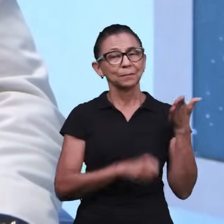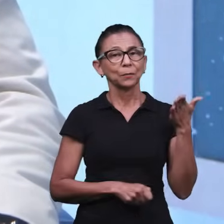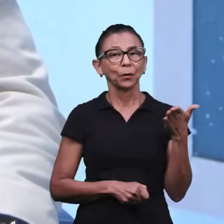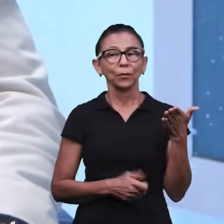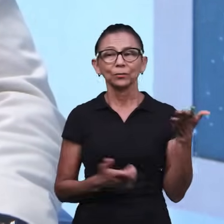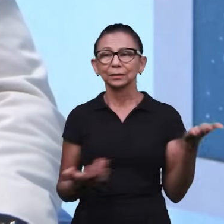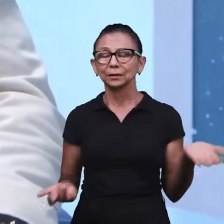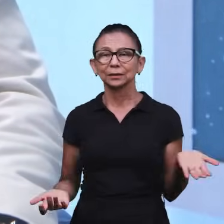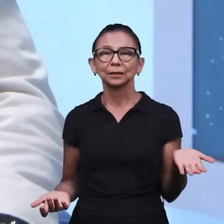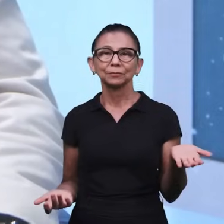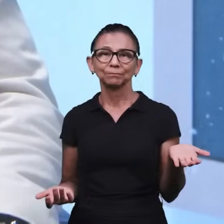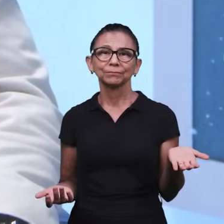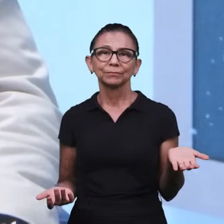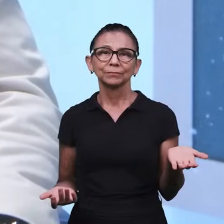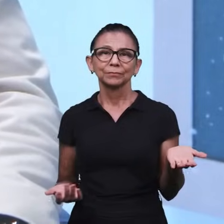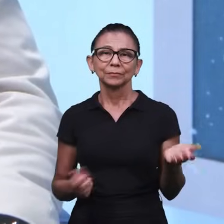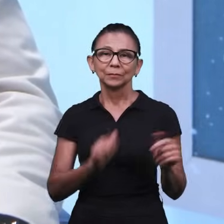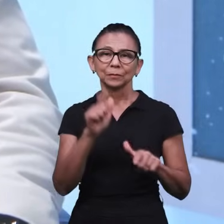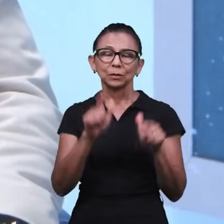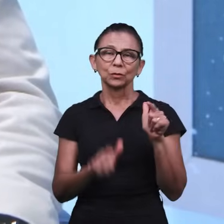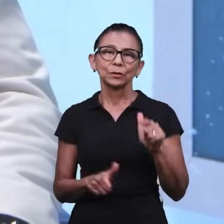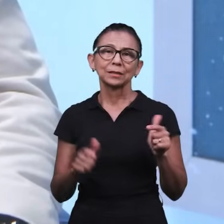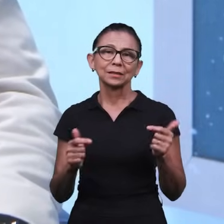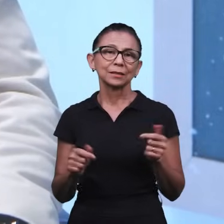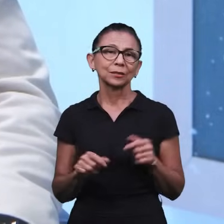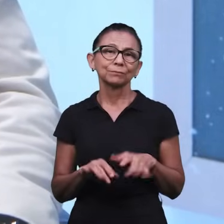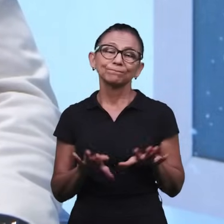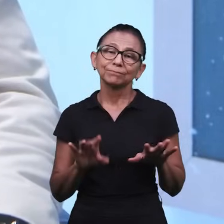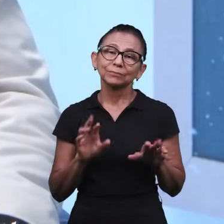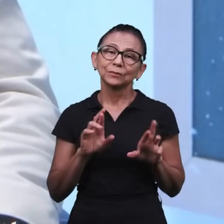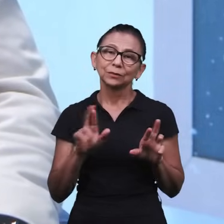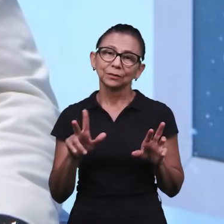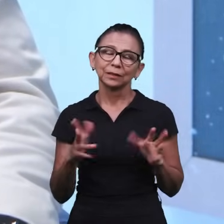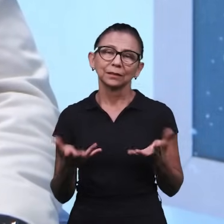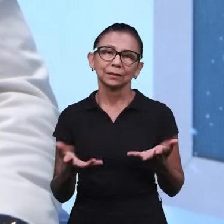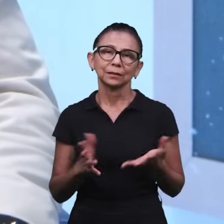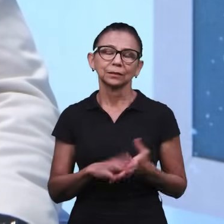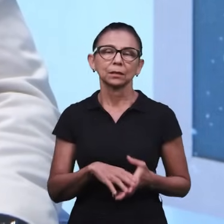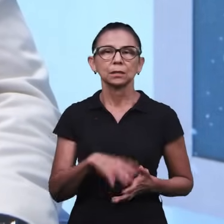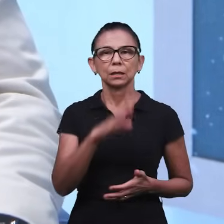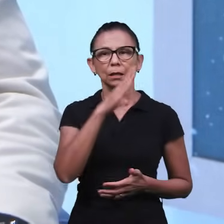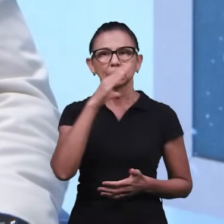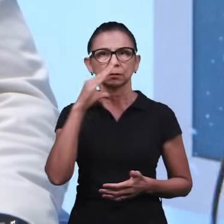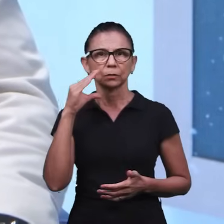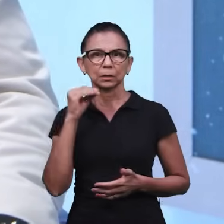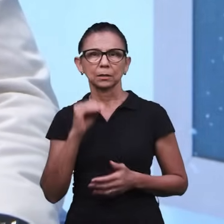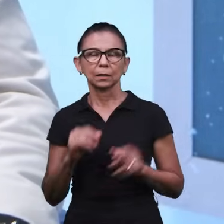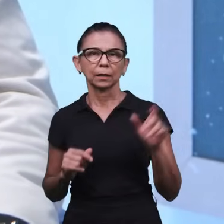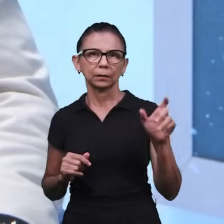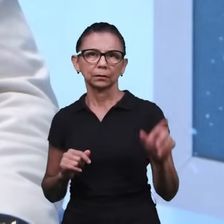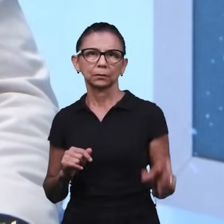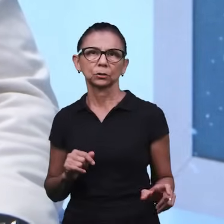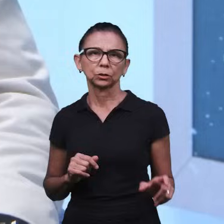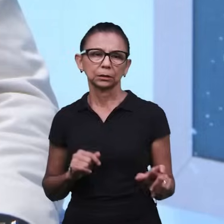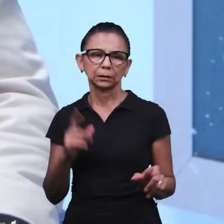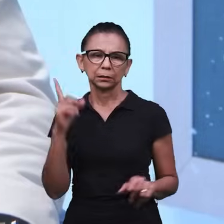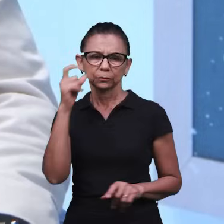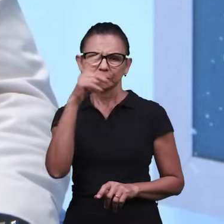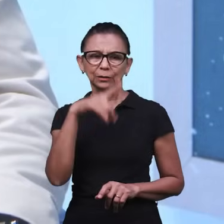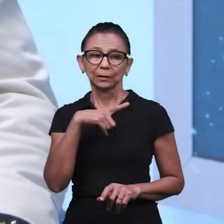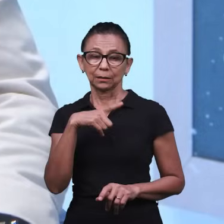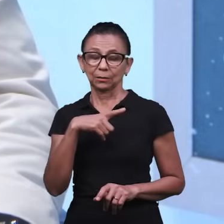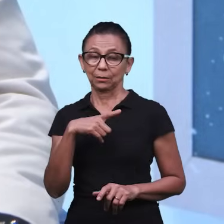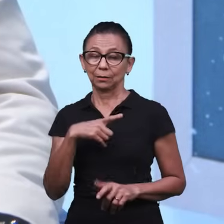que são típicas, para as pessoas típicas, né? Quando você chega numa criança, num adolescente, num jovem, que tem uma certa